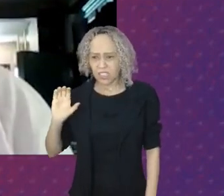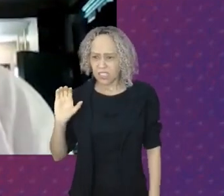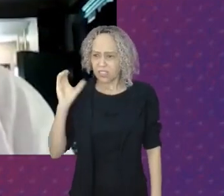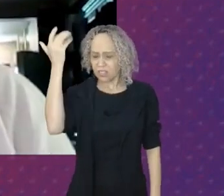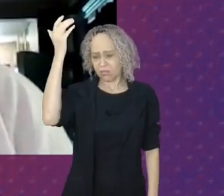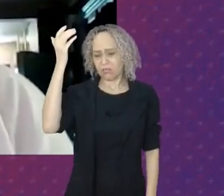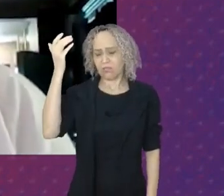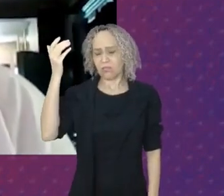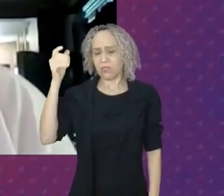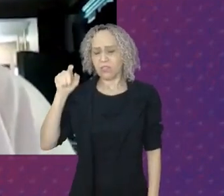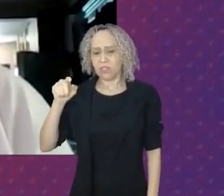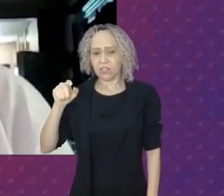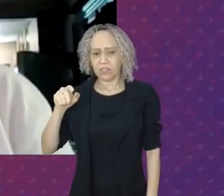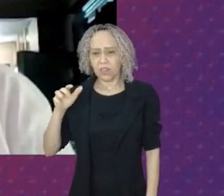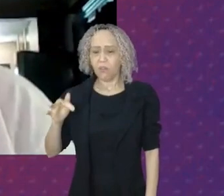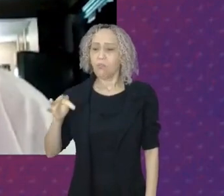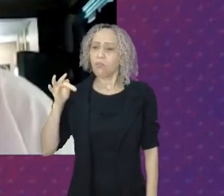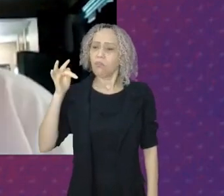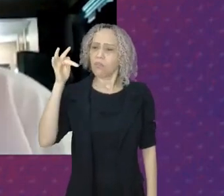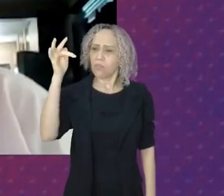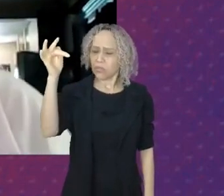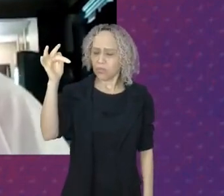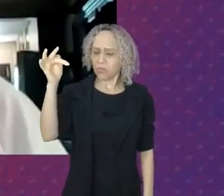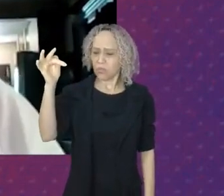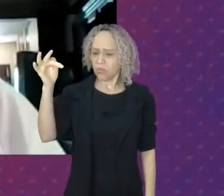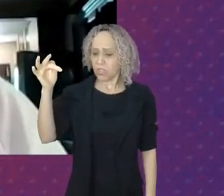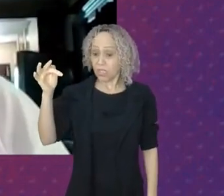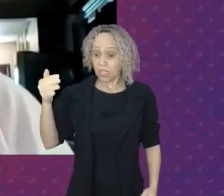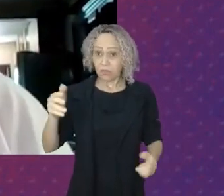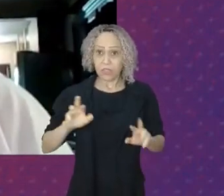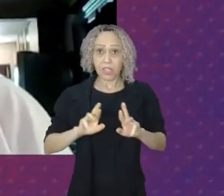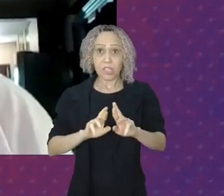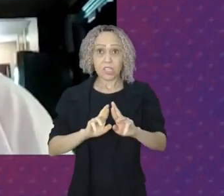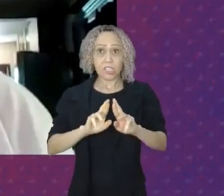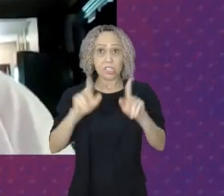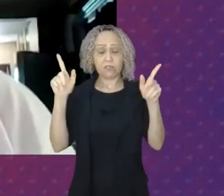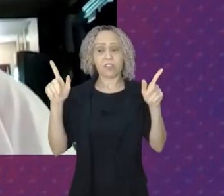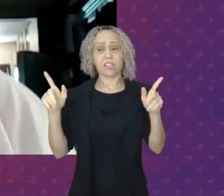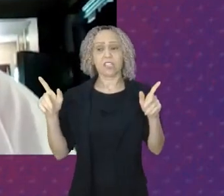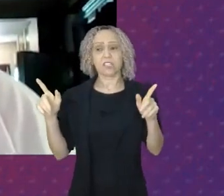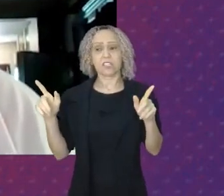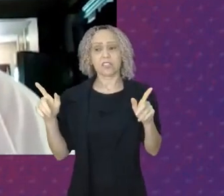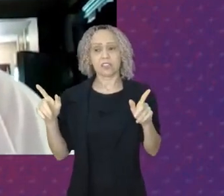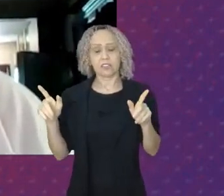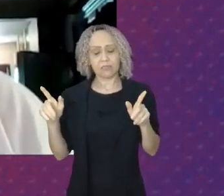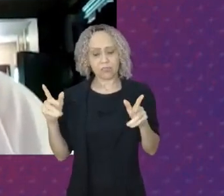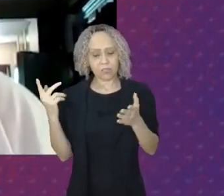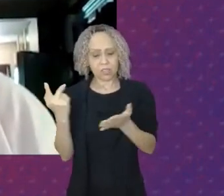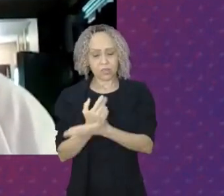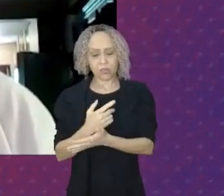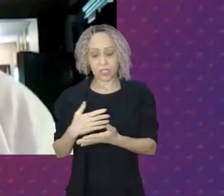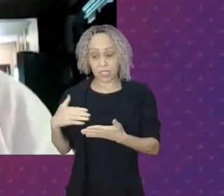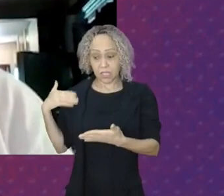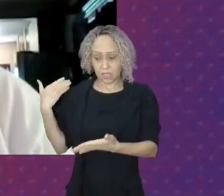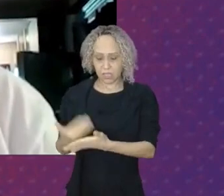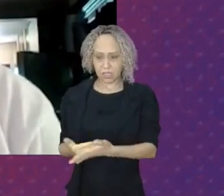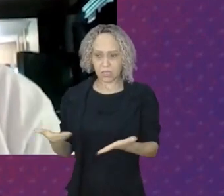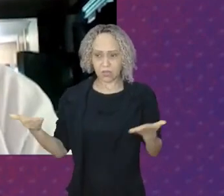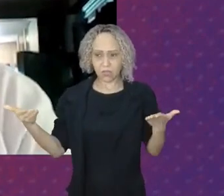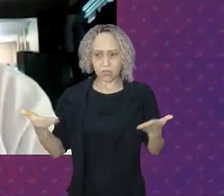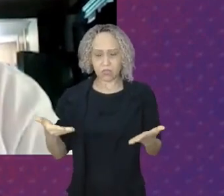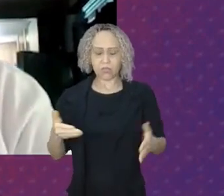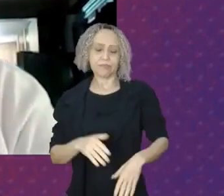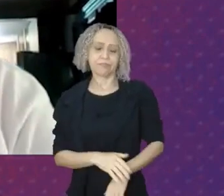que vai ser muito diferente do que nós temos vivido, essa certeza é muito